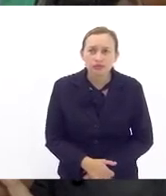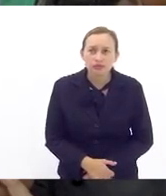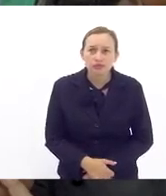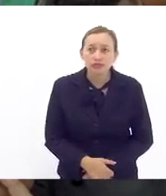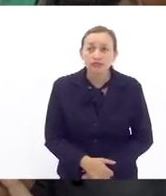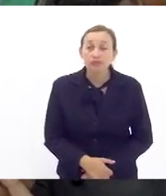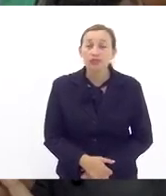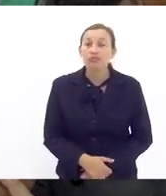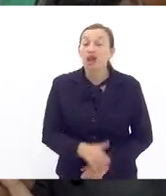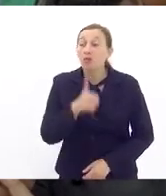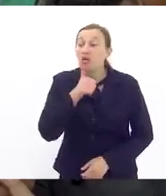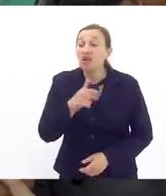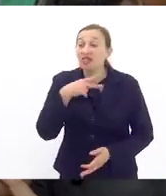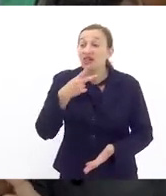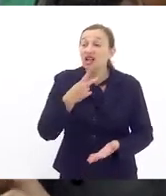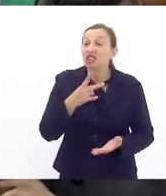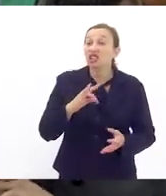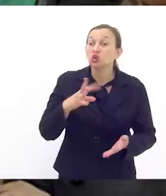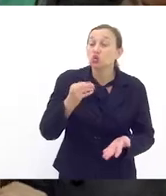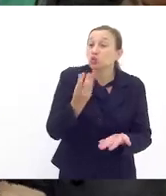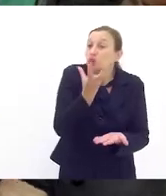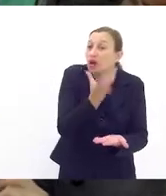indo todo mundo faz